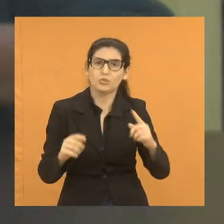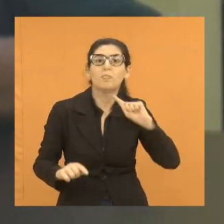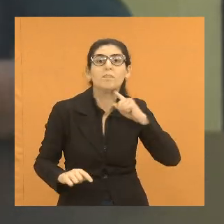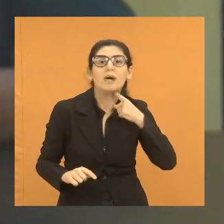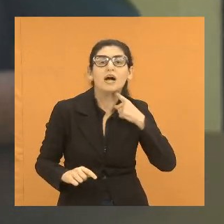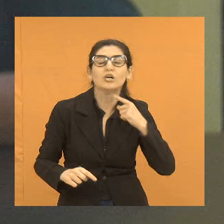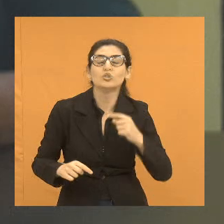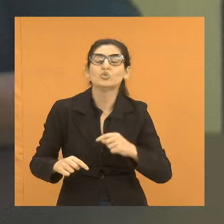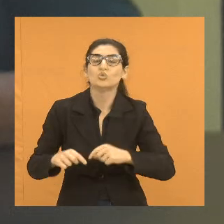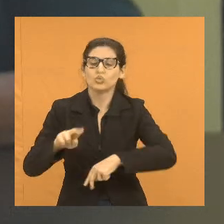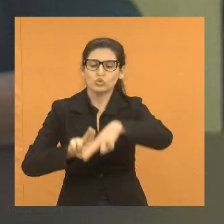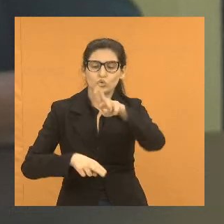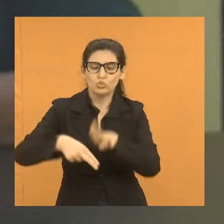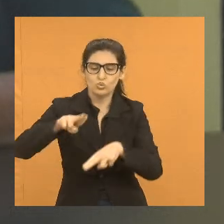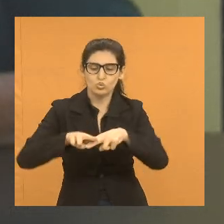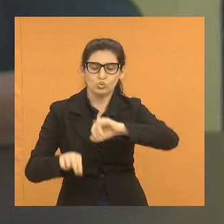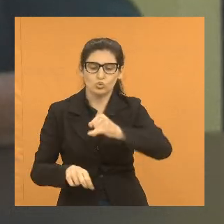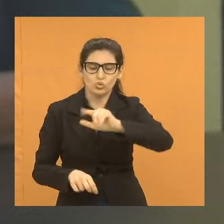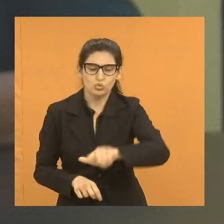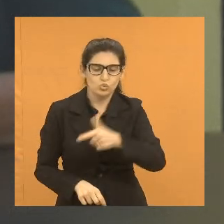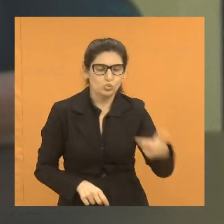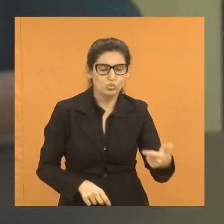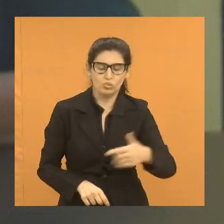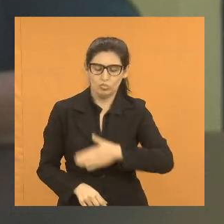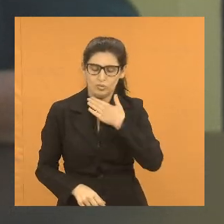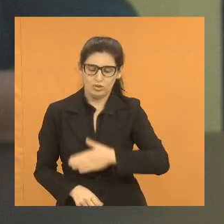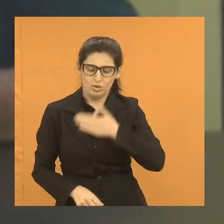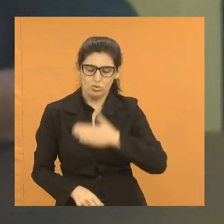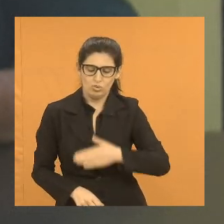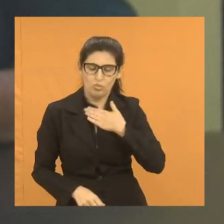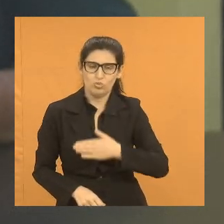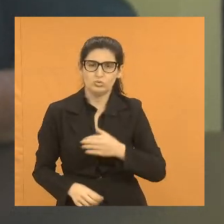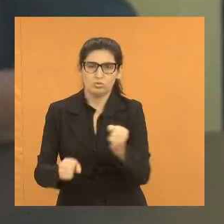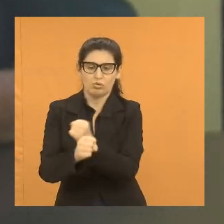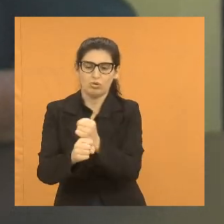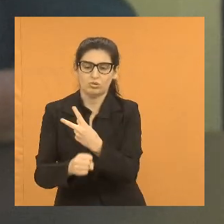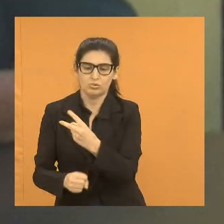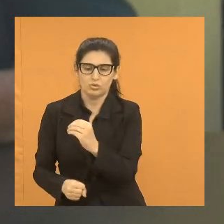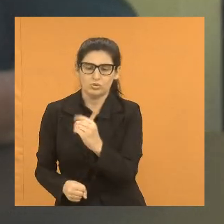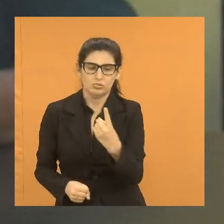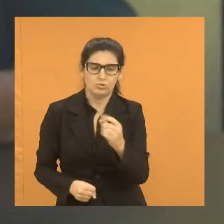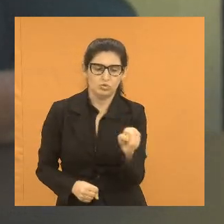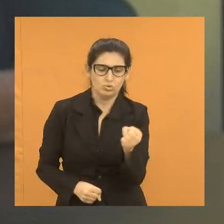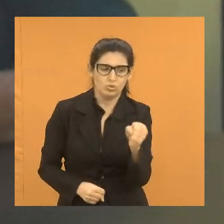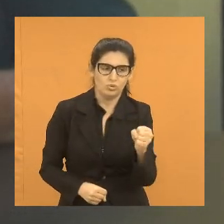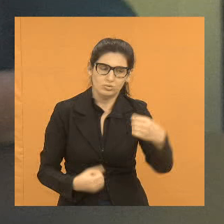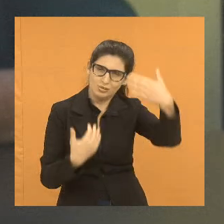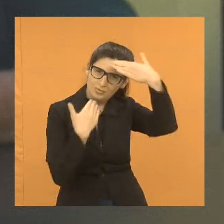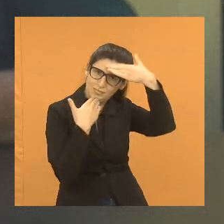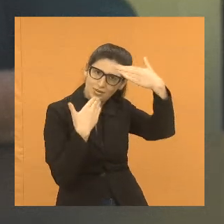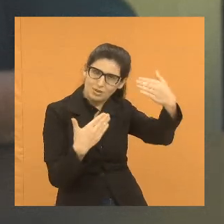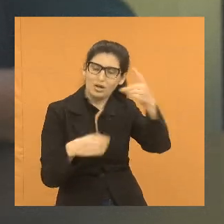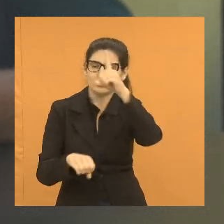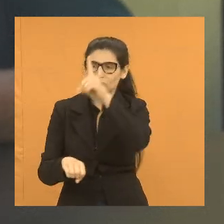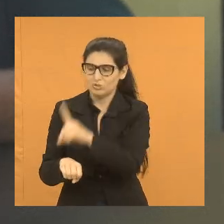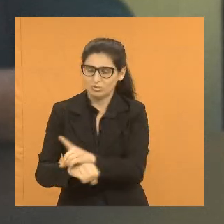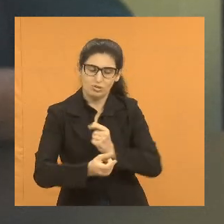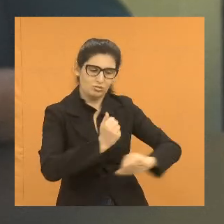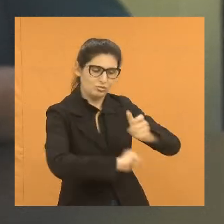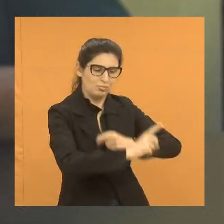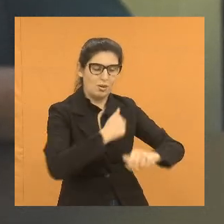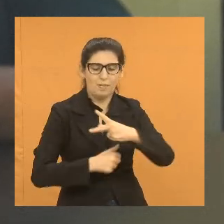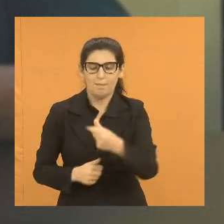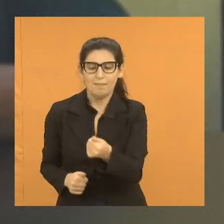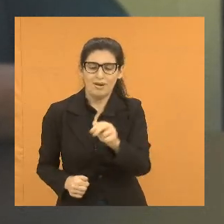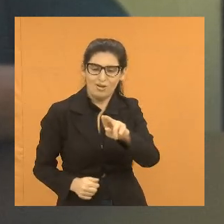2018. Então, aqui a gente agradece a presença e a explanação do diretor administrativo, seu Paulo,